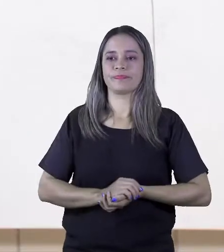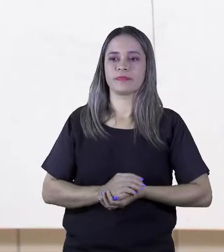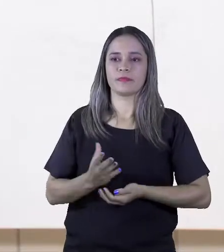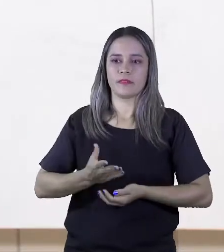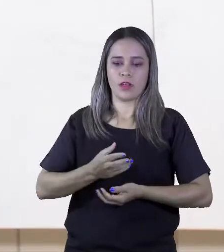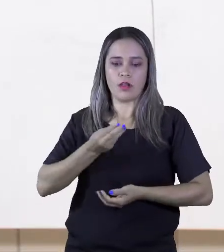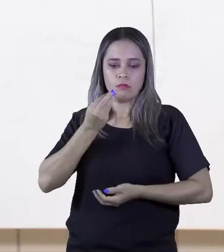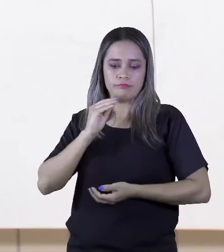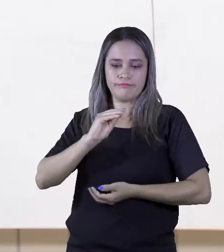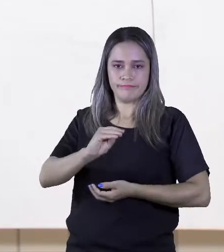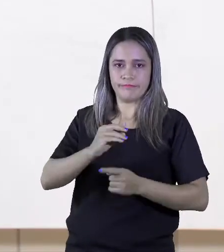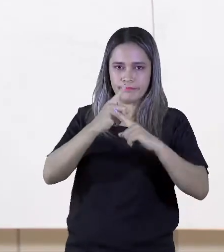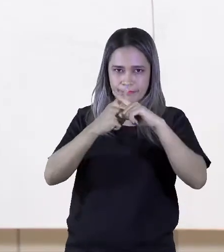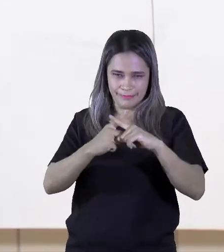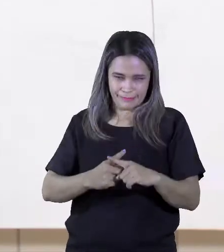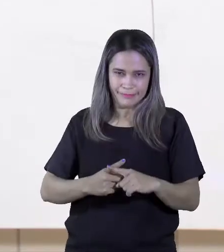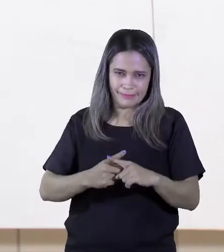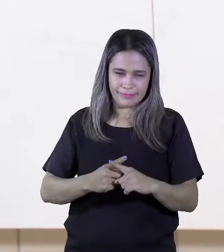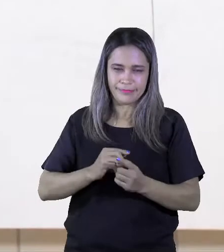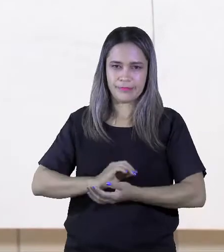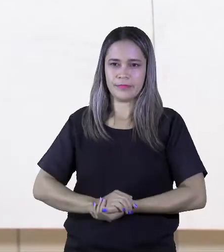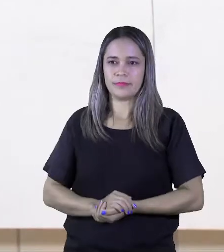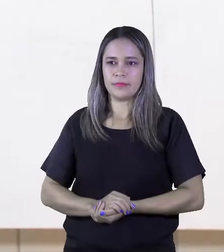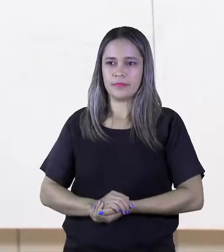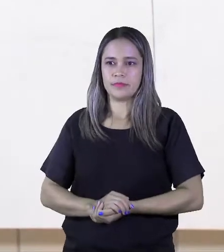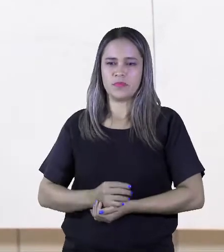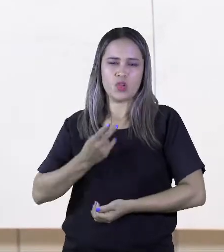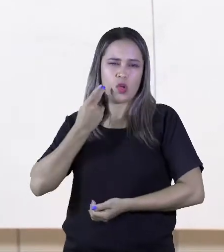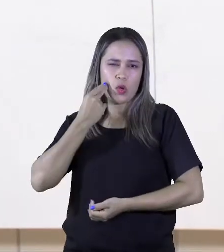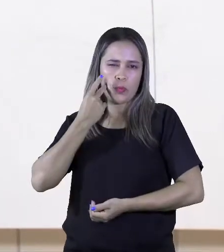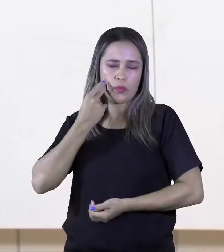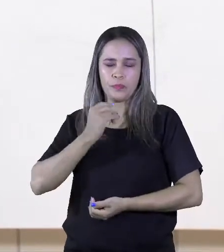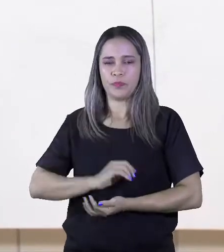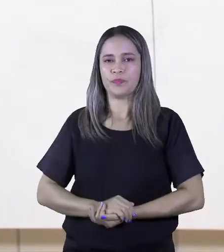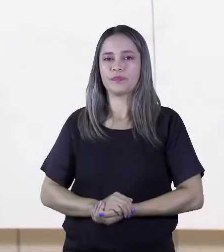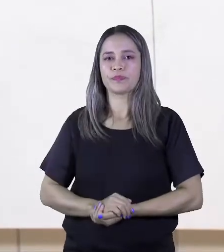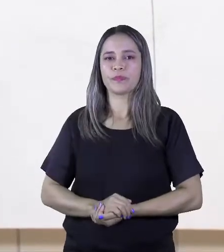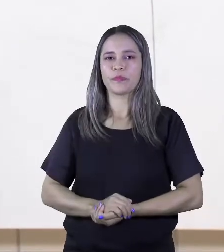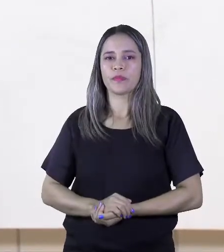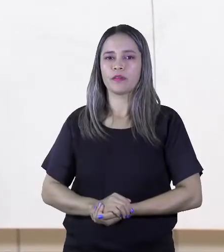novamente a multiplicação usual.